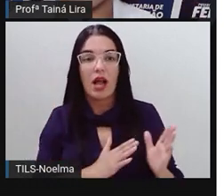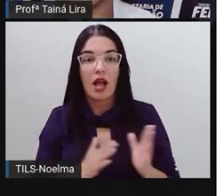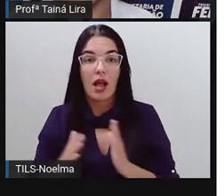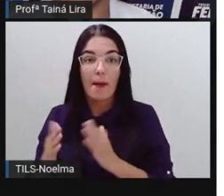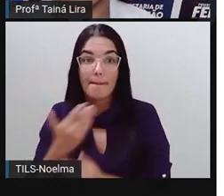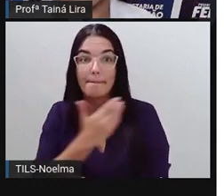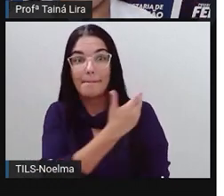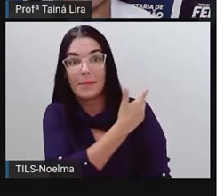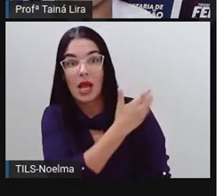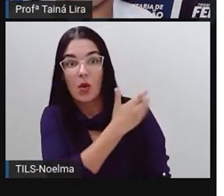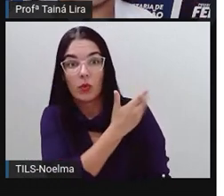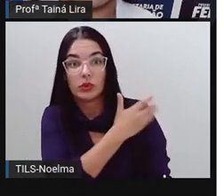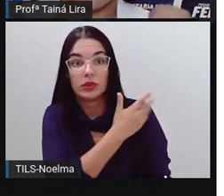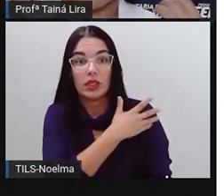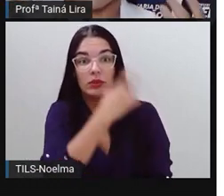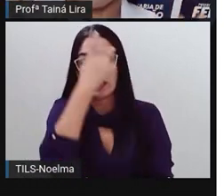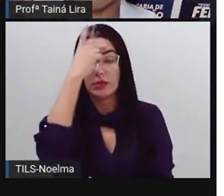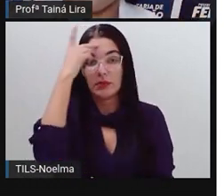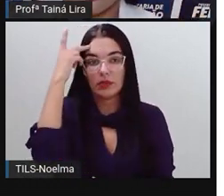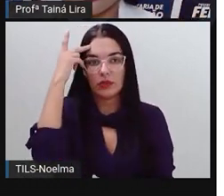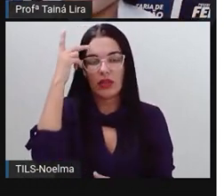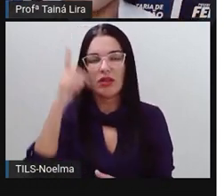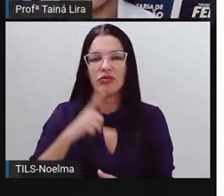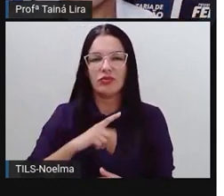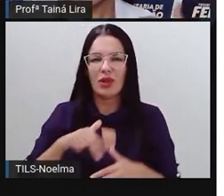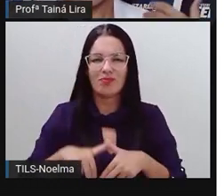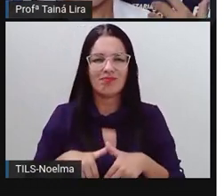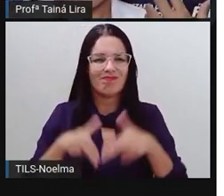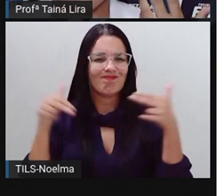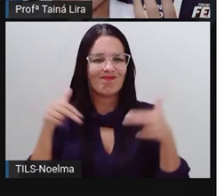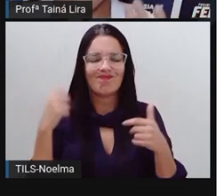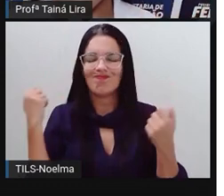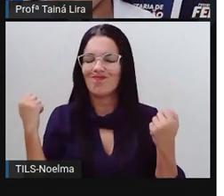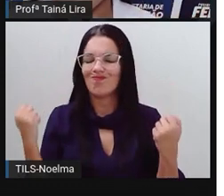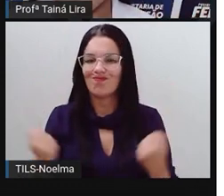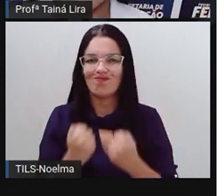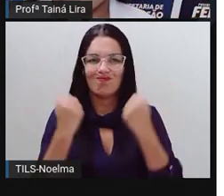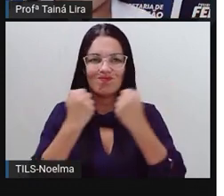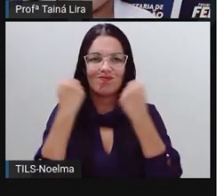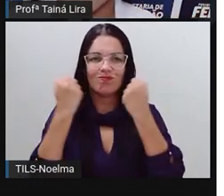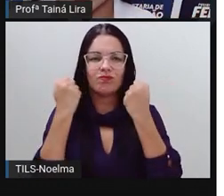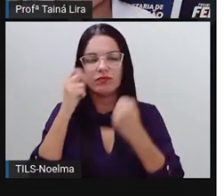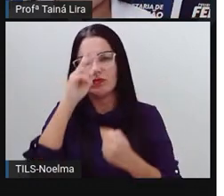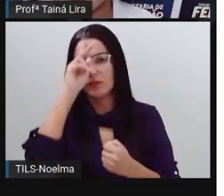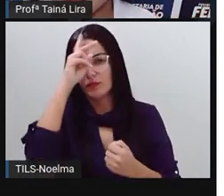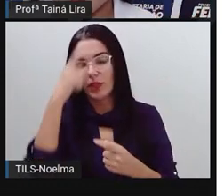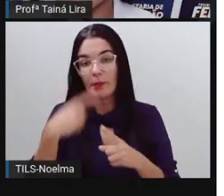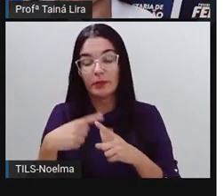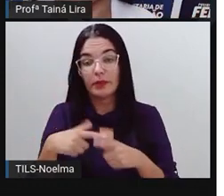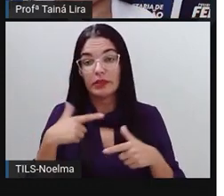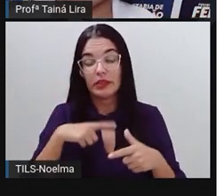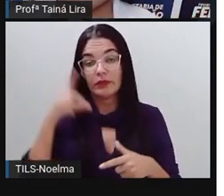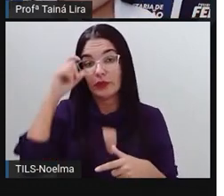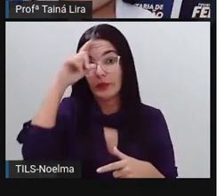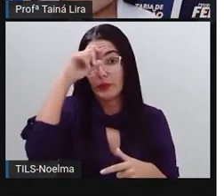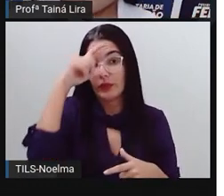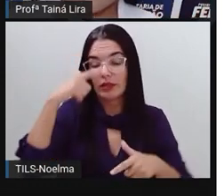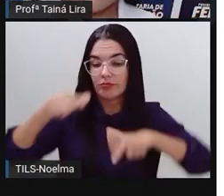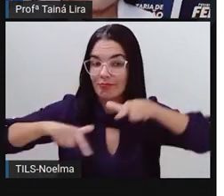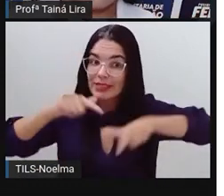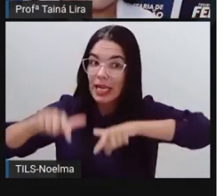preconceito com essas pessoas no racismo muito forte eles tiveram muita dificuldade de conseguir emprego